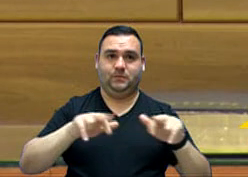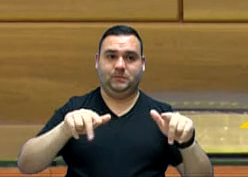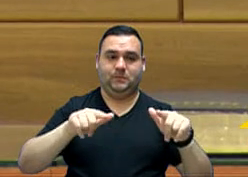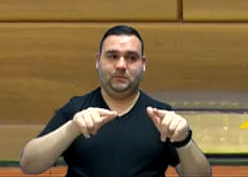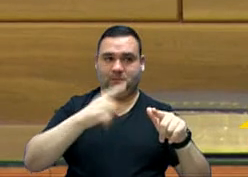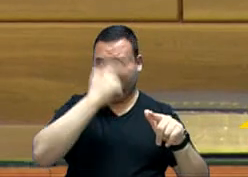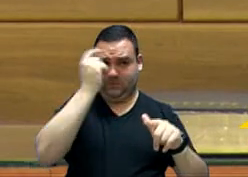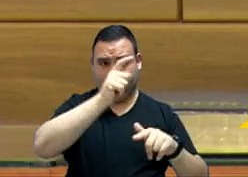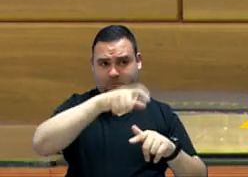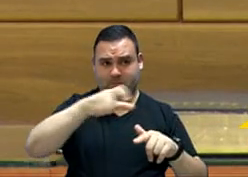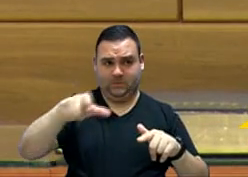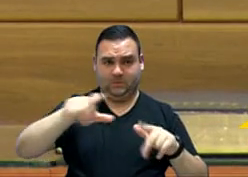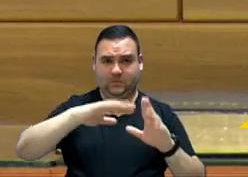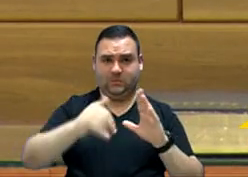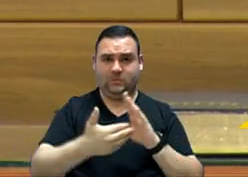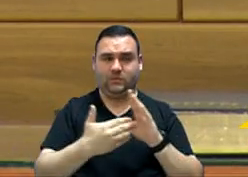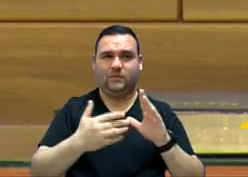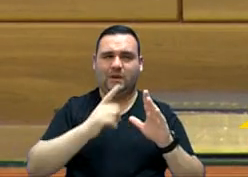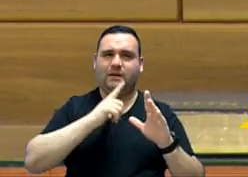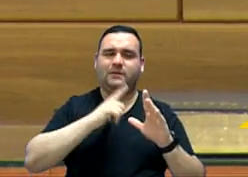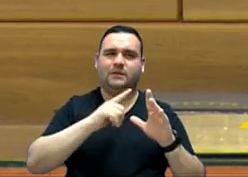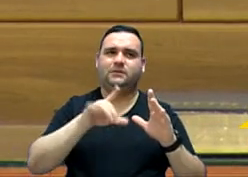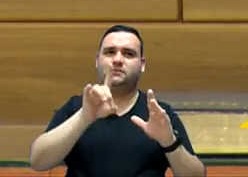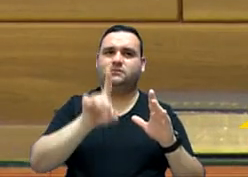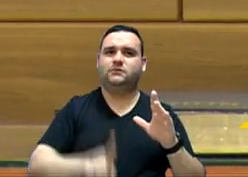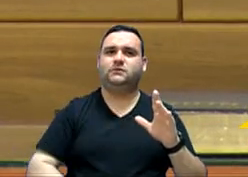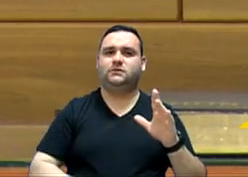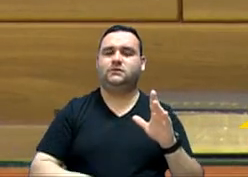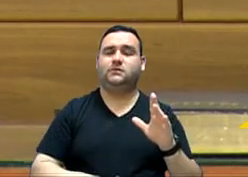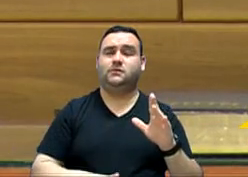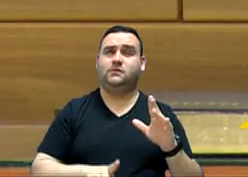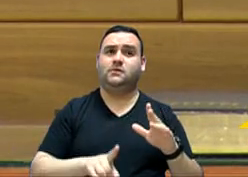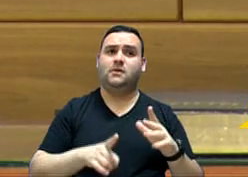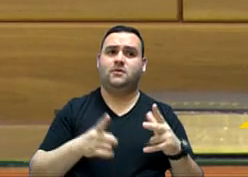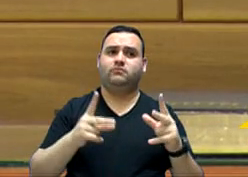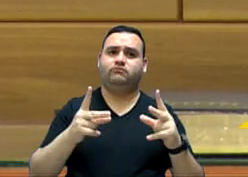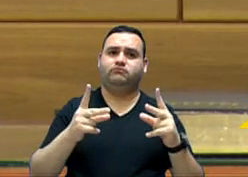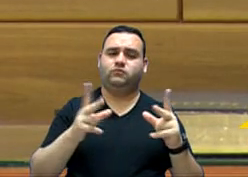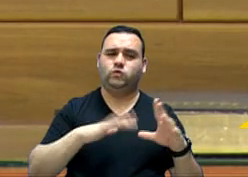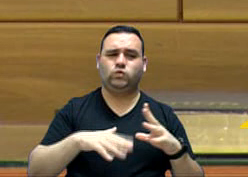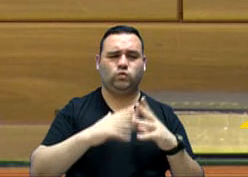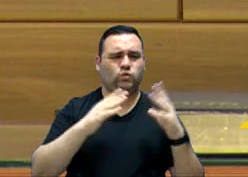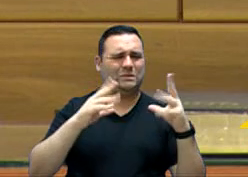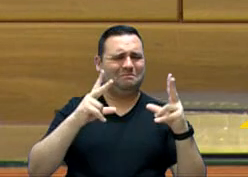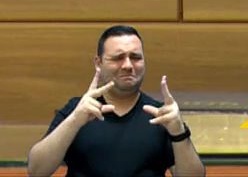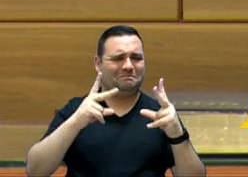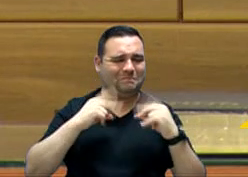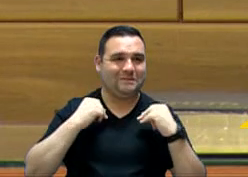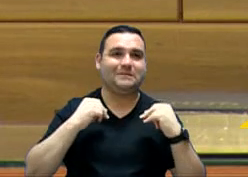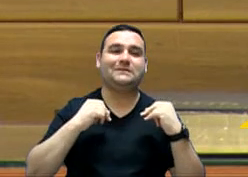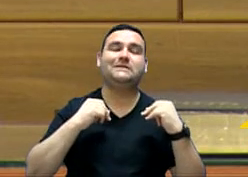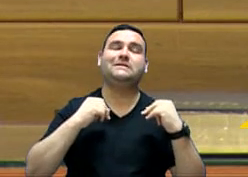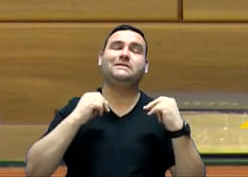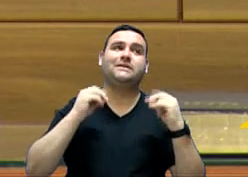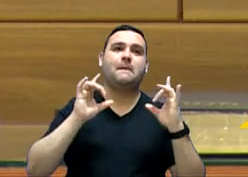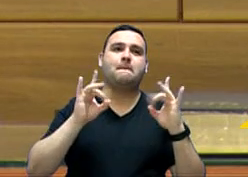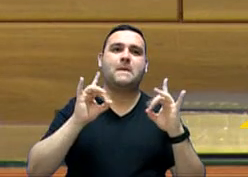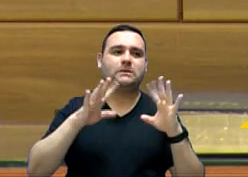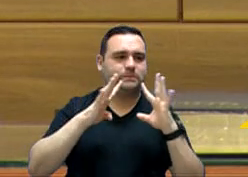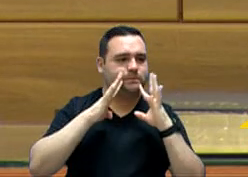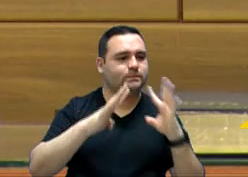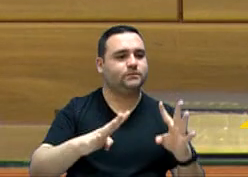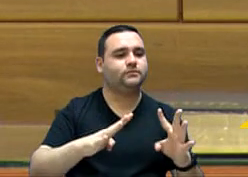a esses indivíduos que têm todo o direito e merecem uma atenção muito